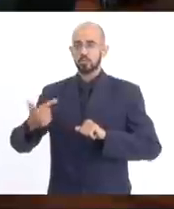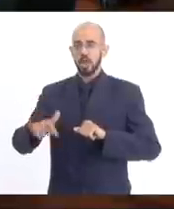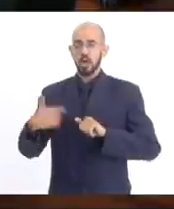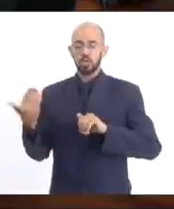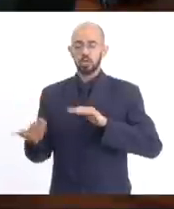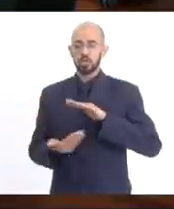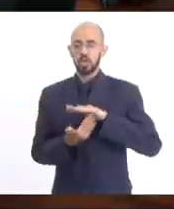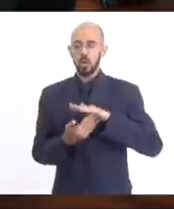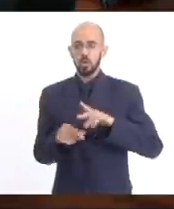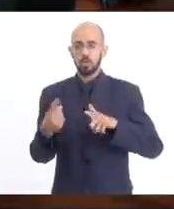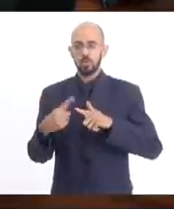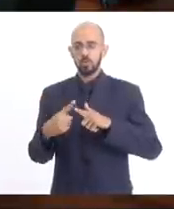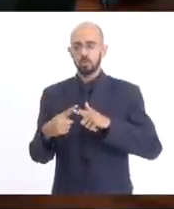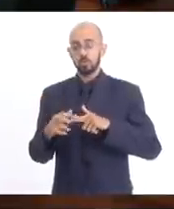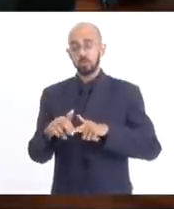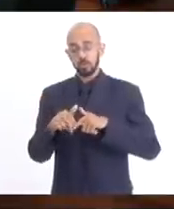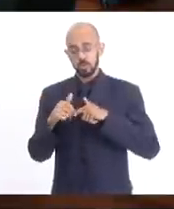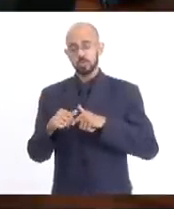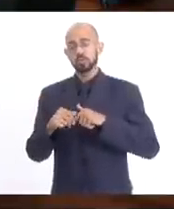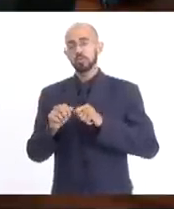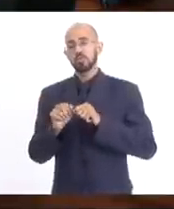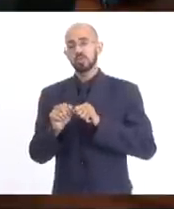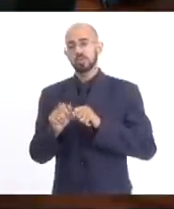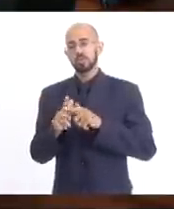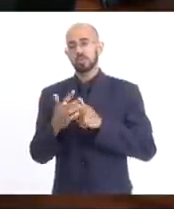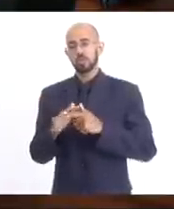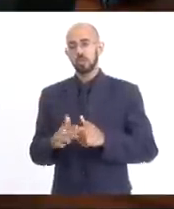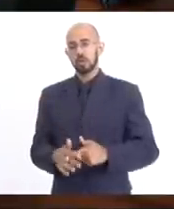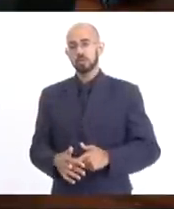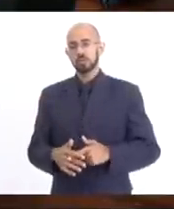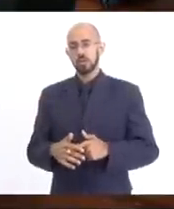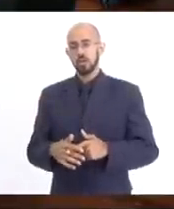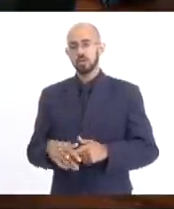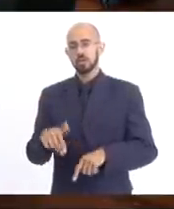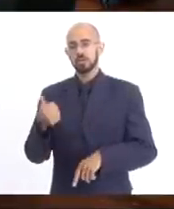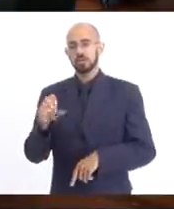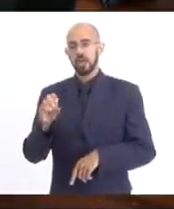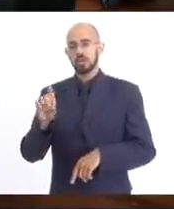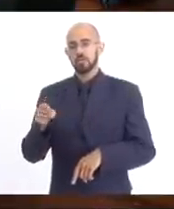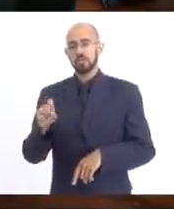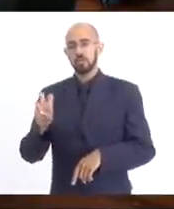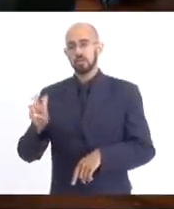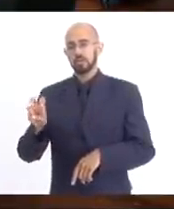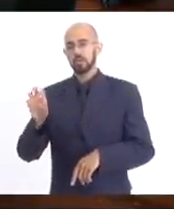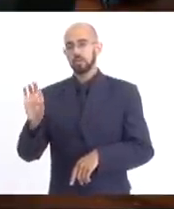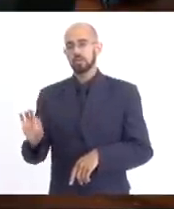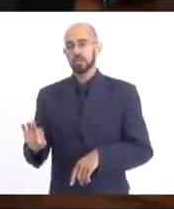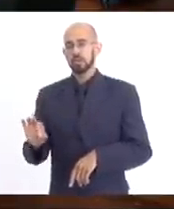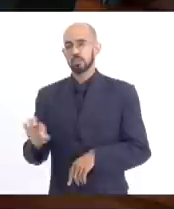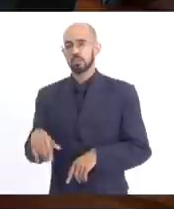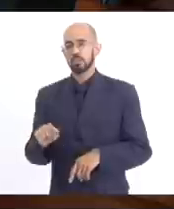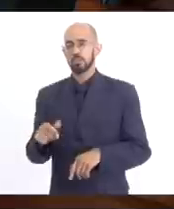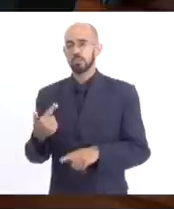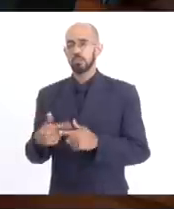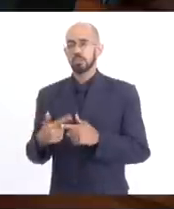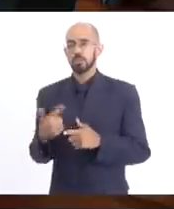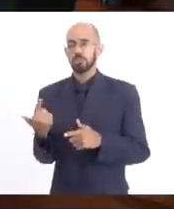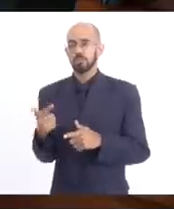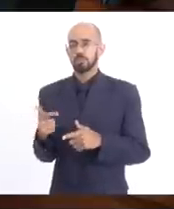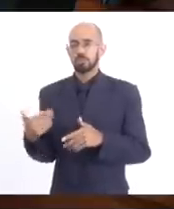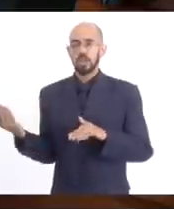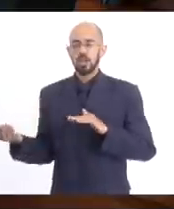correção desses 10,5 por não ter integralidade. A partir do regente da vigência da nova